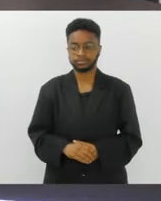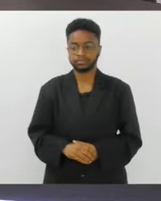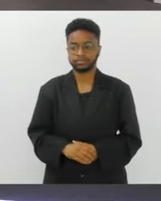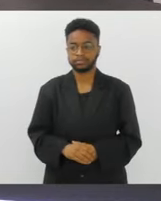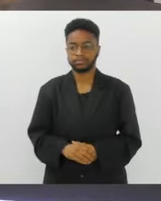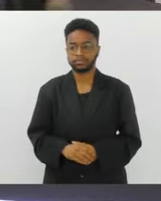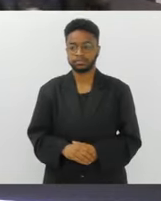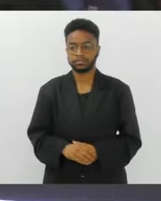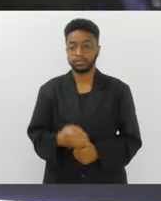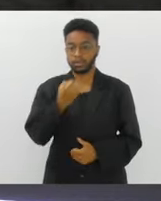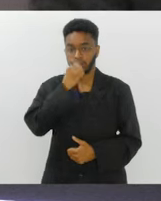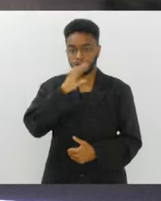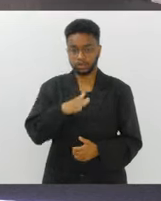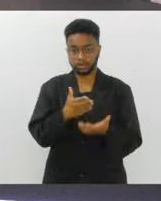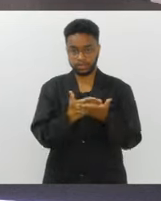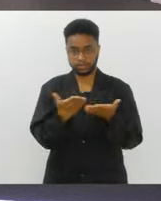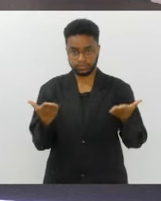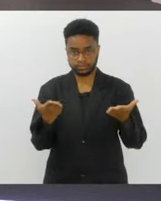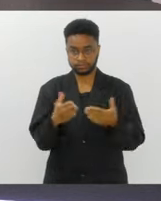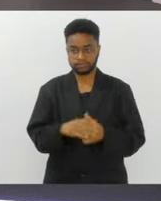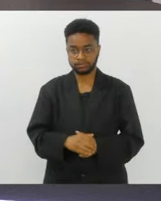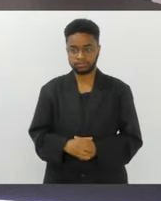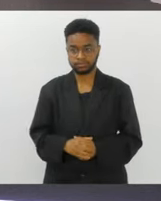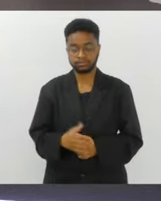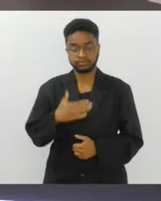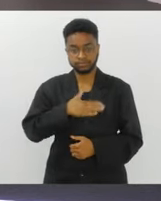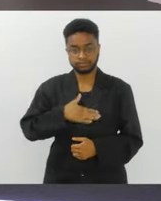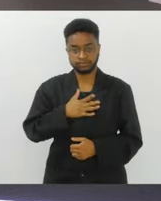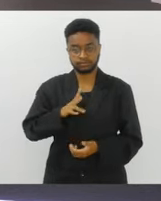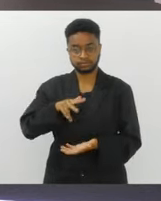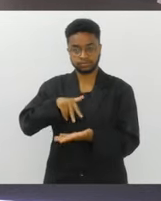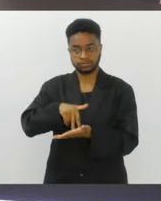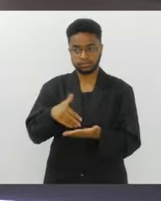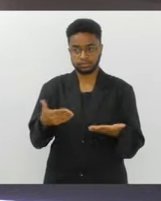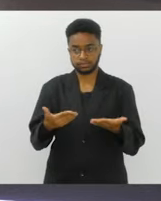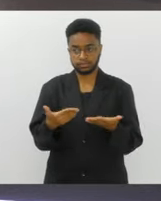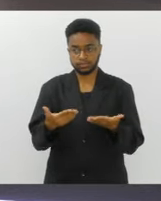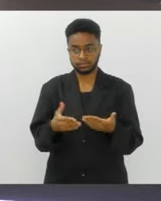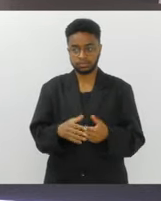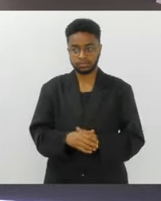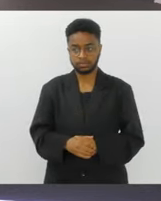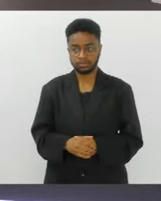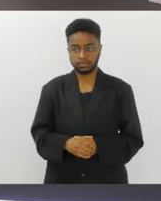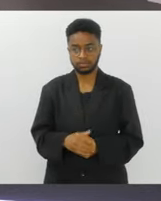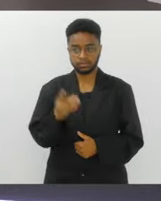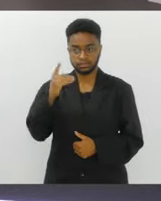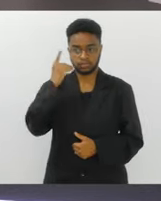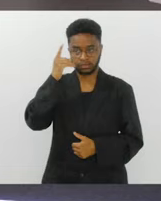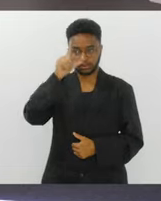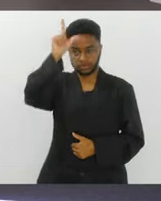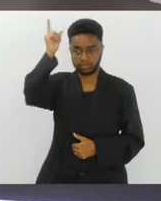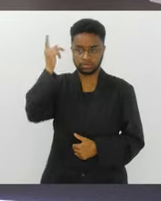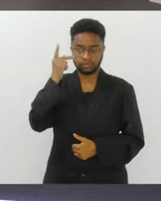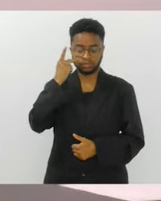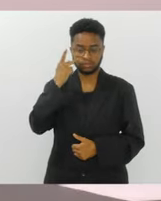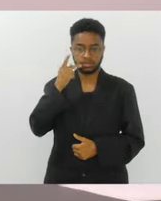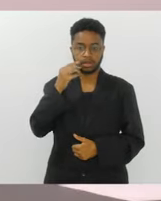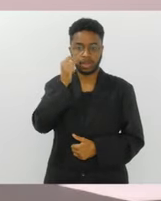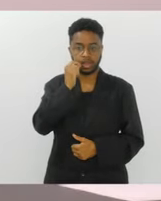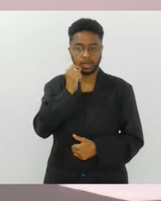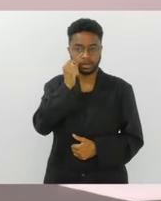Bem, boa tarde a todos. Prazer estar aqui, prazer, deputados do Espola, deputado Luiz, deputado